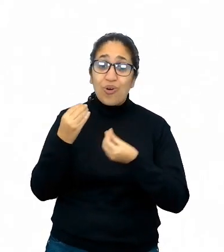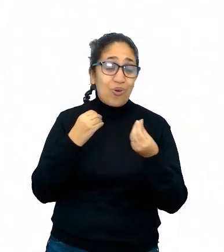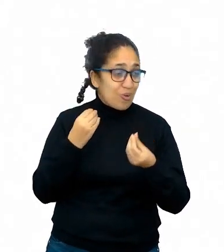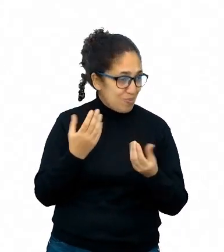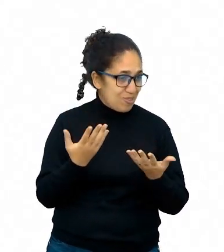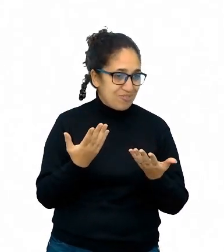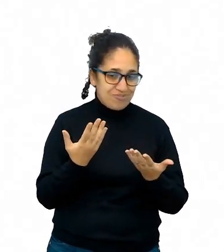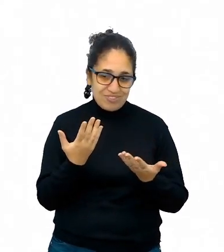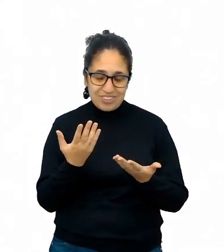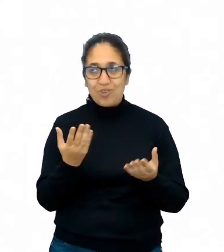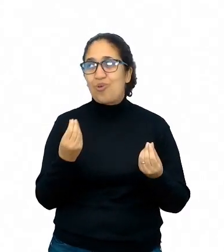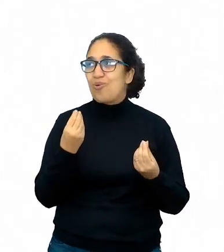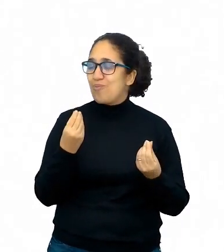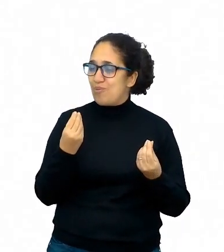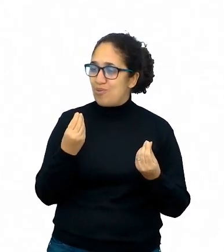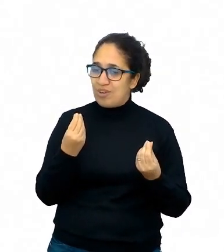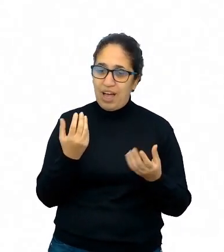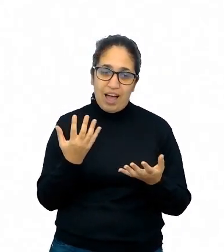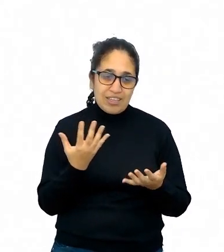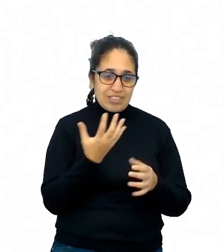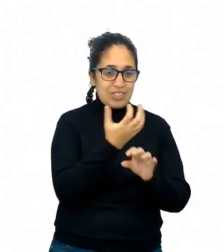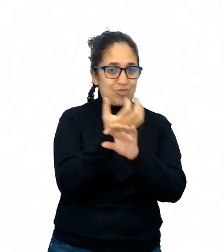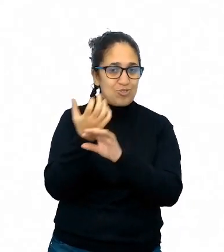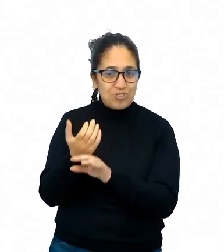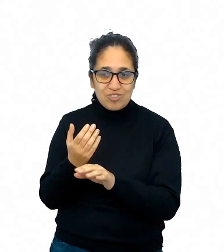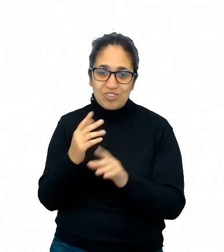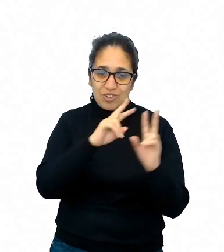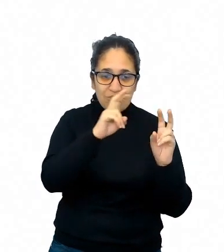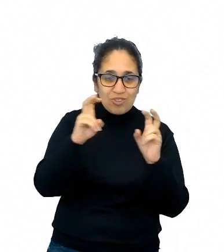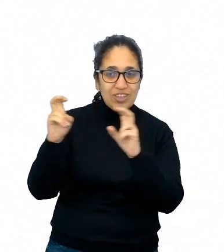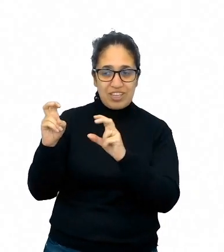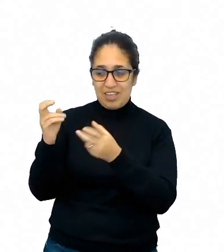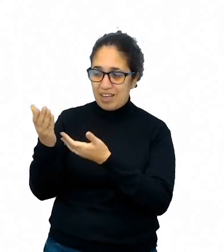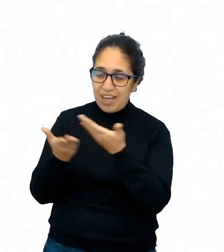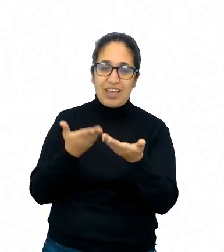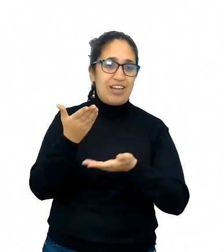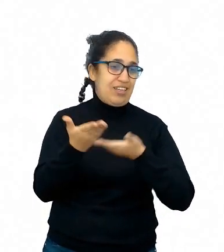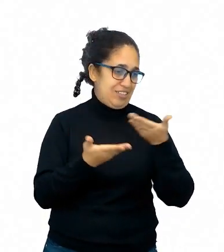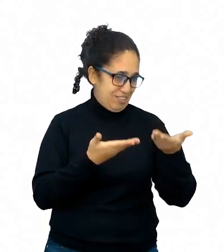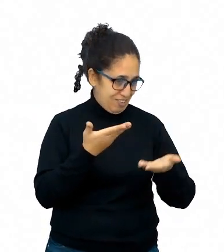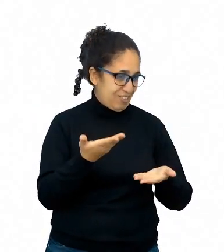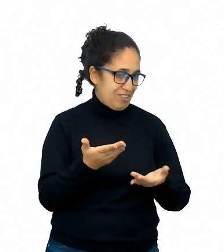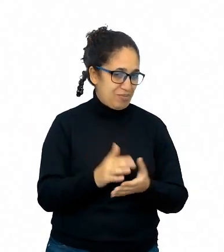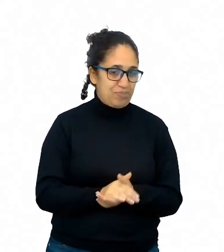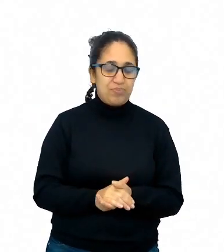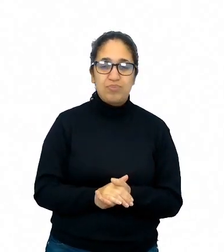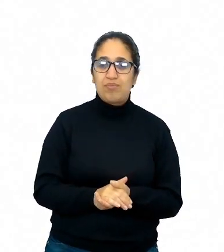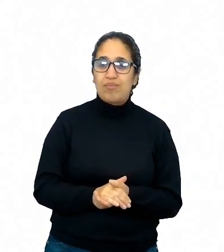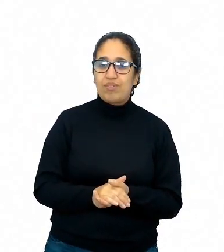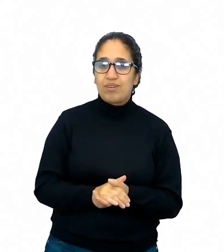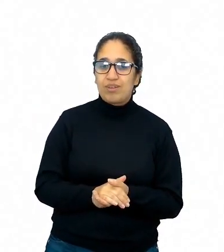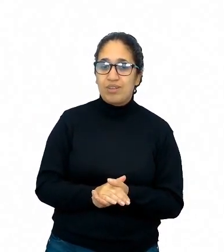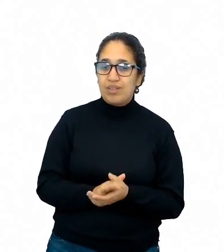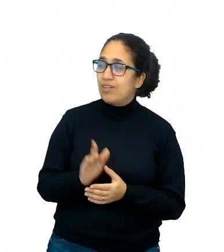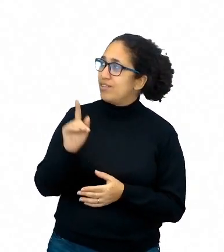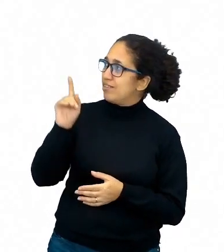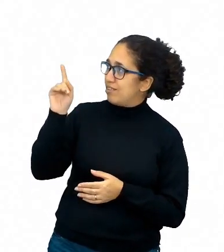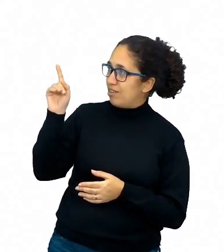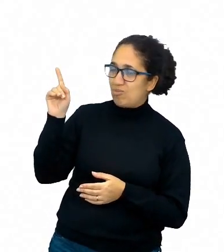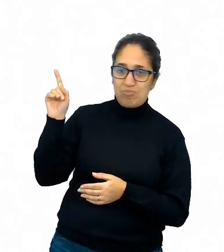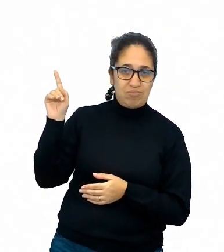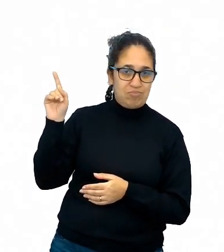aquelas áreas não, né, como as unidades temáticas, como elas se relacionam também. Tá? Então, aqui especificamente, não